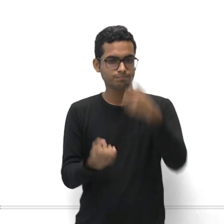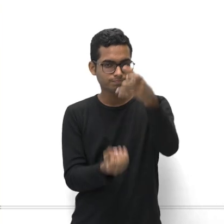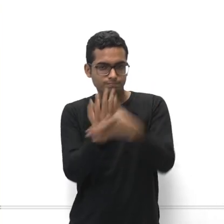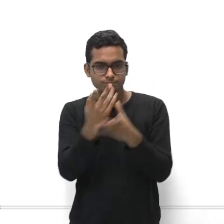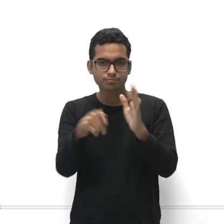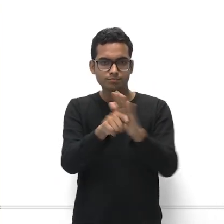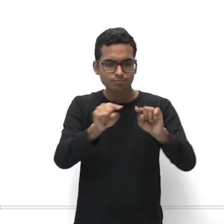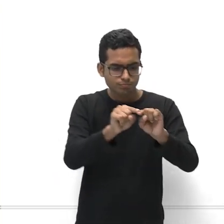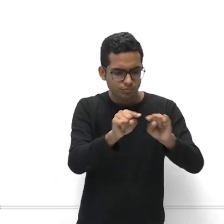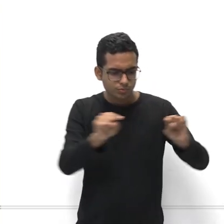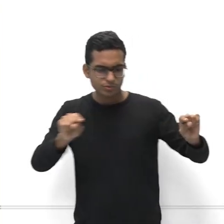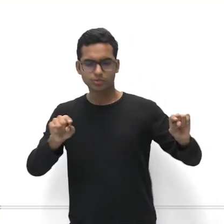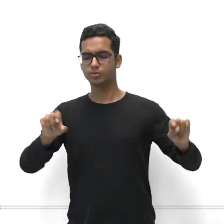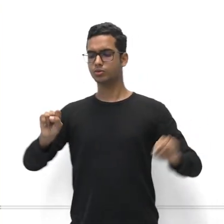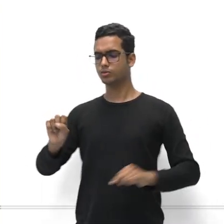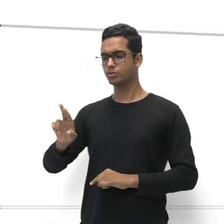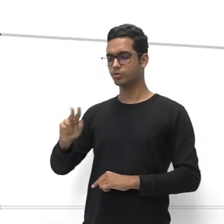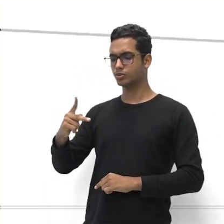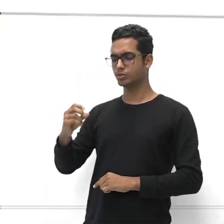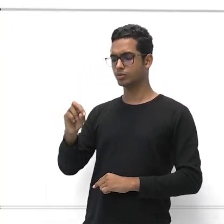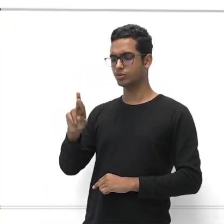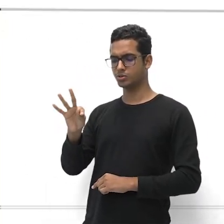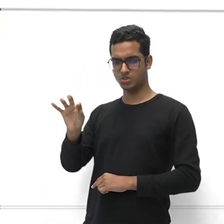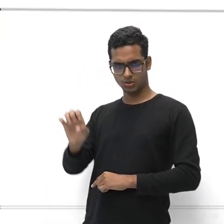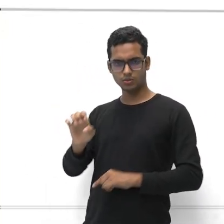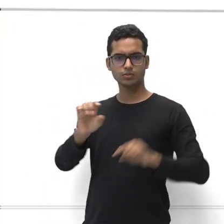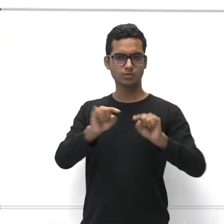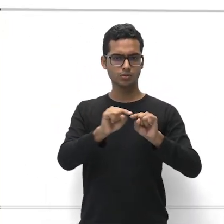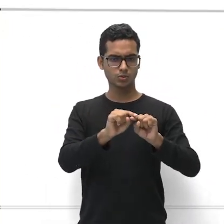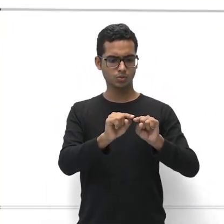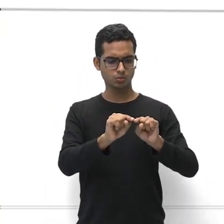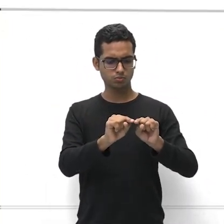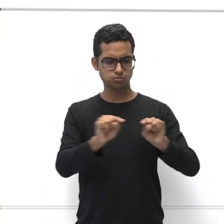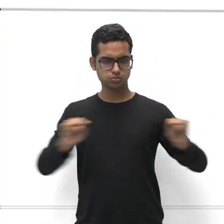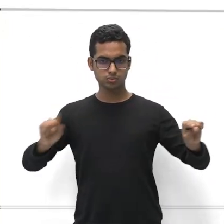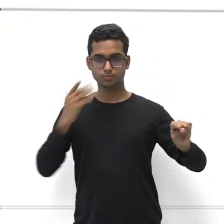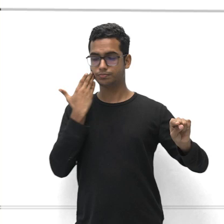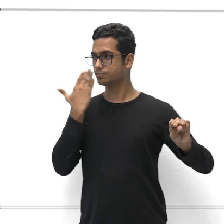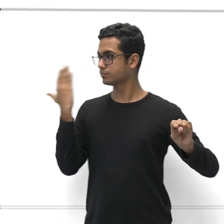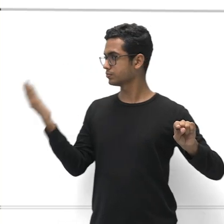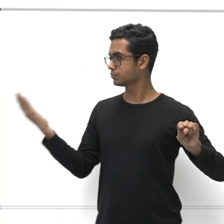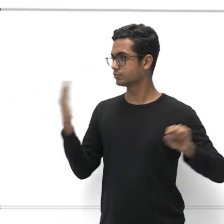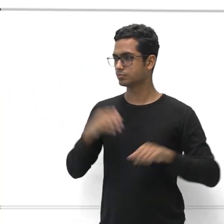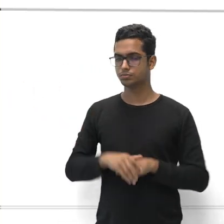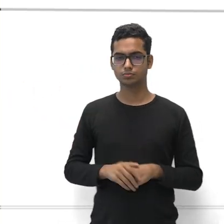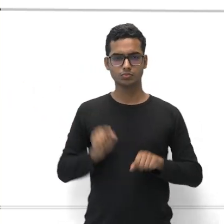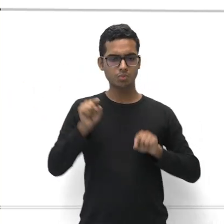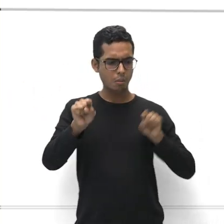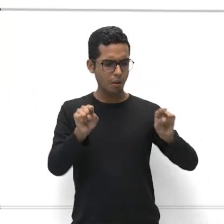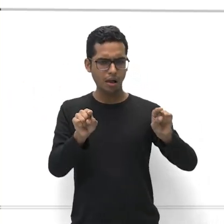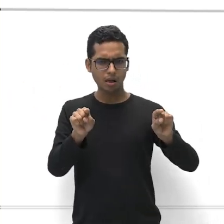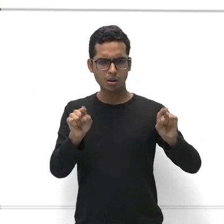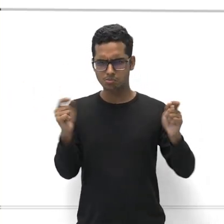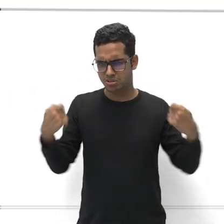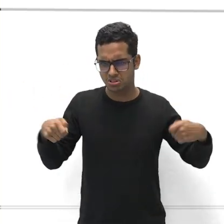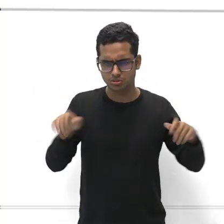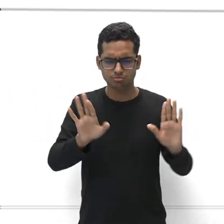suporte, certo? Tá aqui. Não há necessidade desses dois pontos, então nós vamos